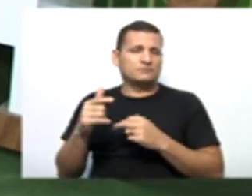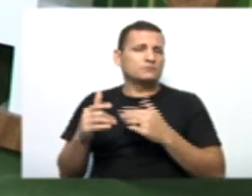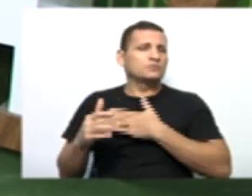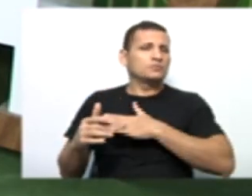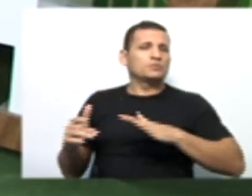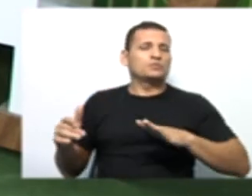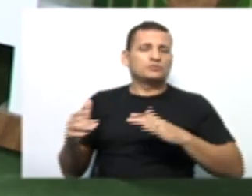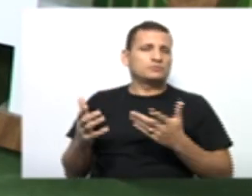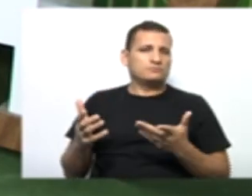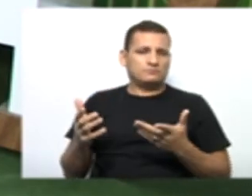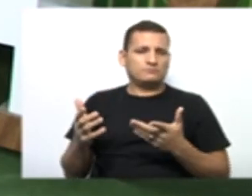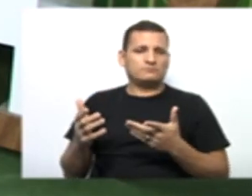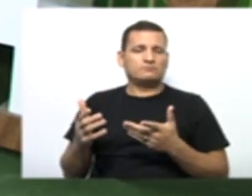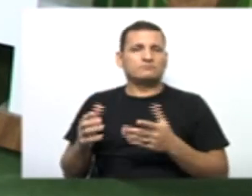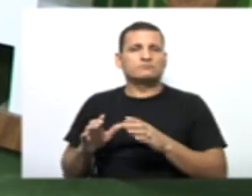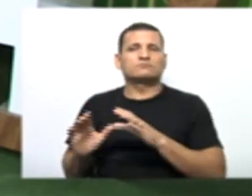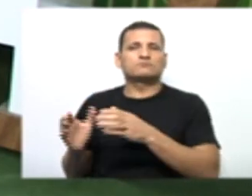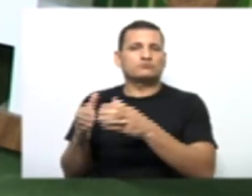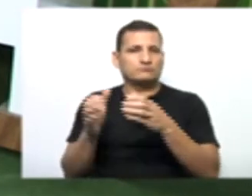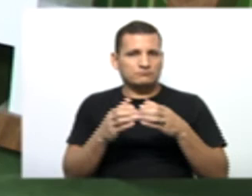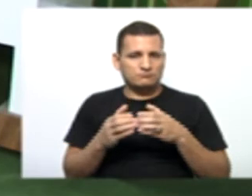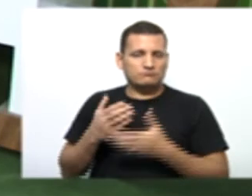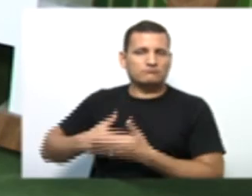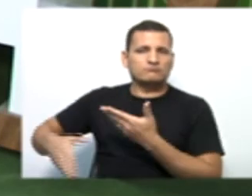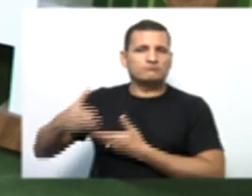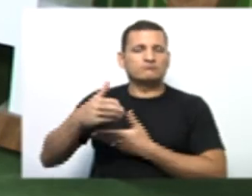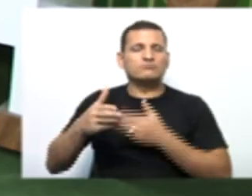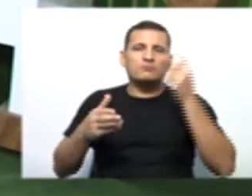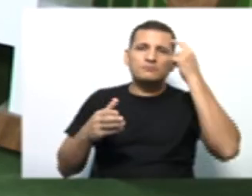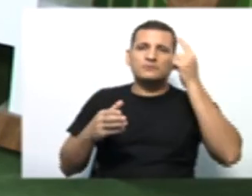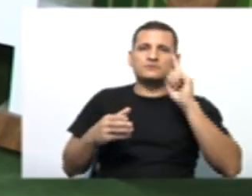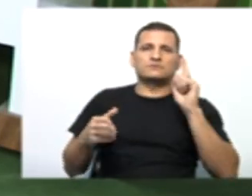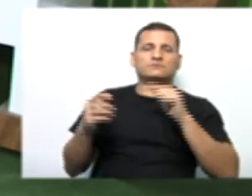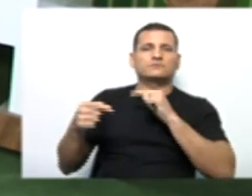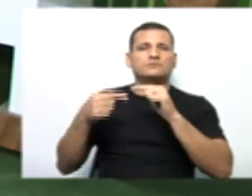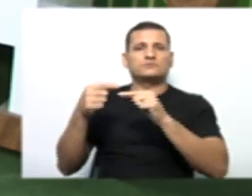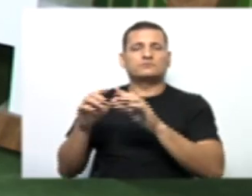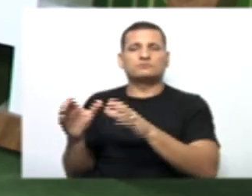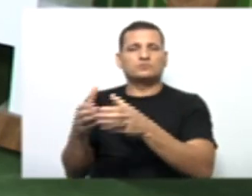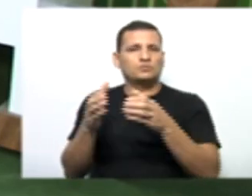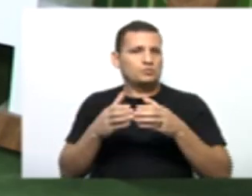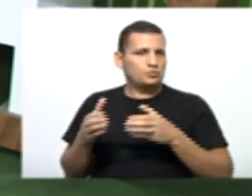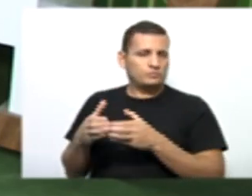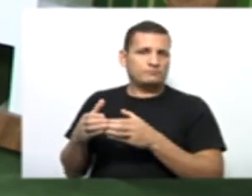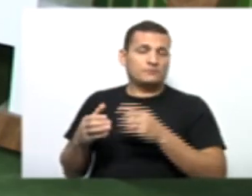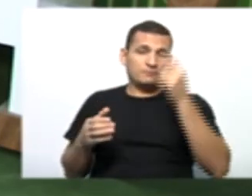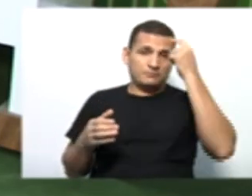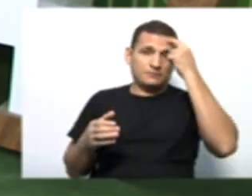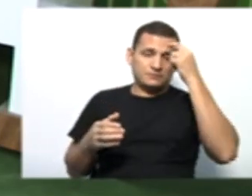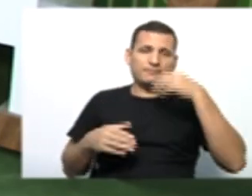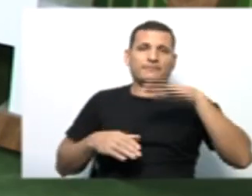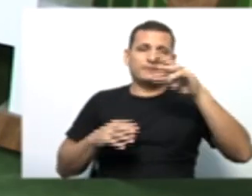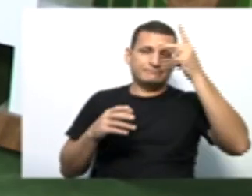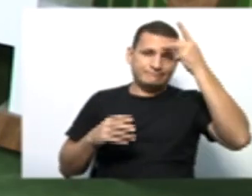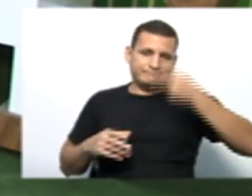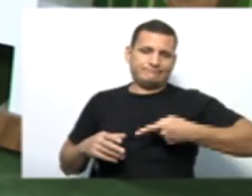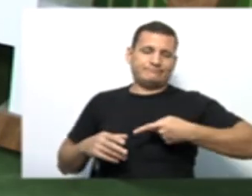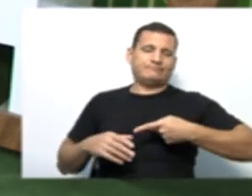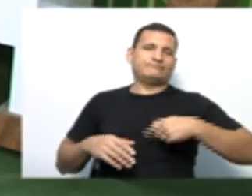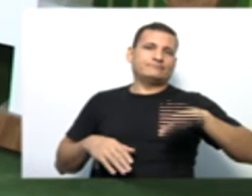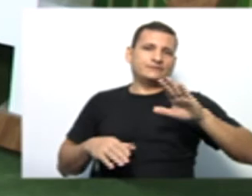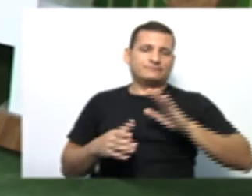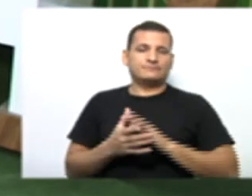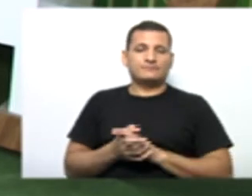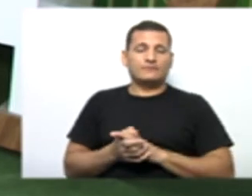de atuar coletivamente. Não pensam nos objetivos do grupo, do coletivo. Ele pensa apenas nos seus próprios